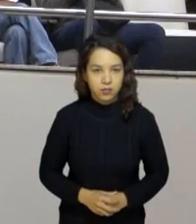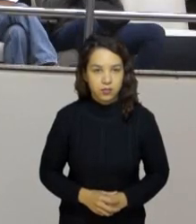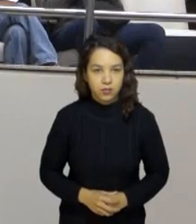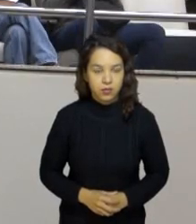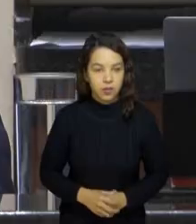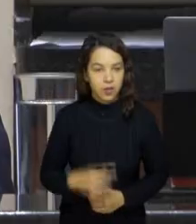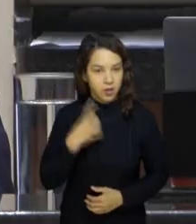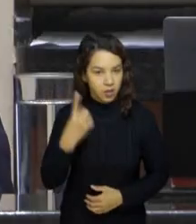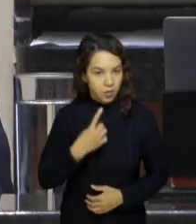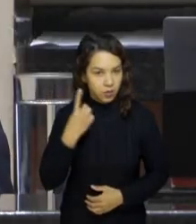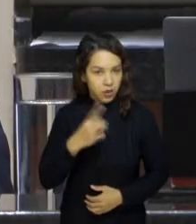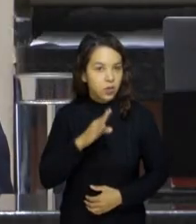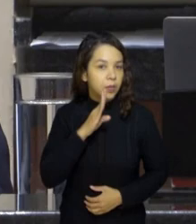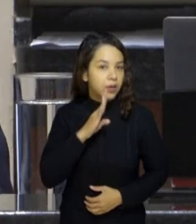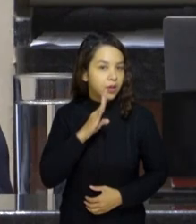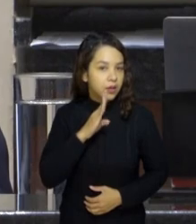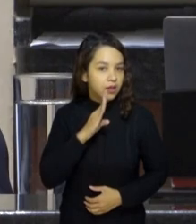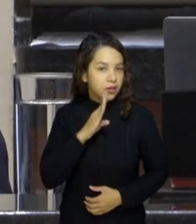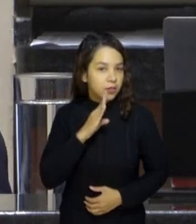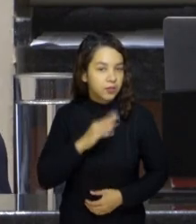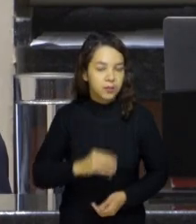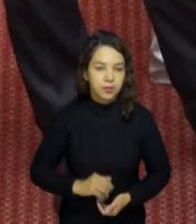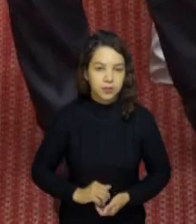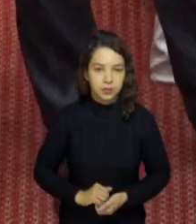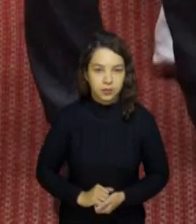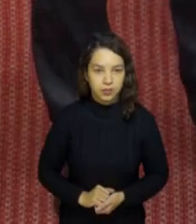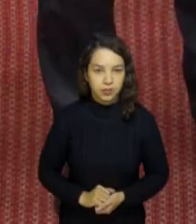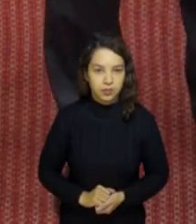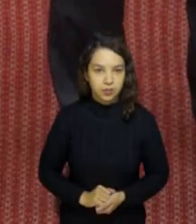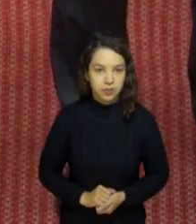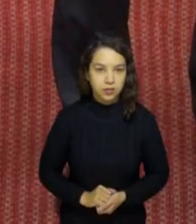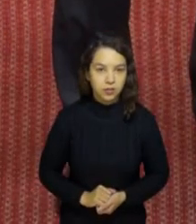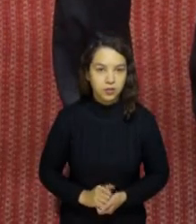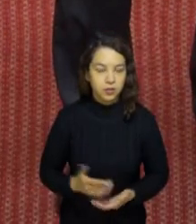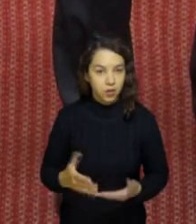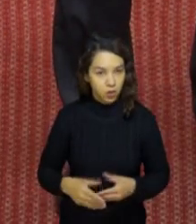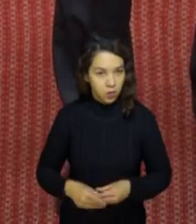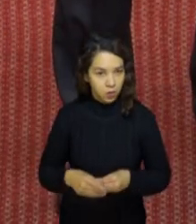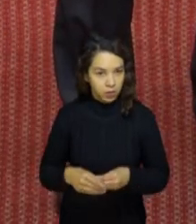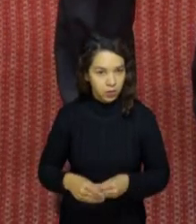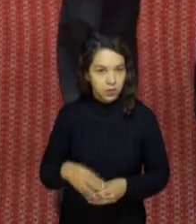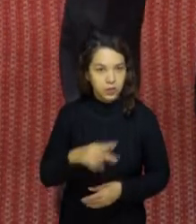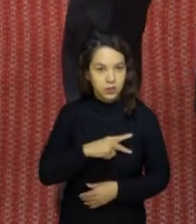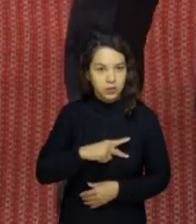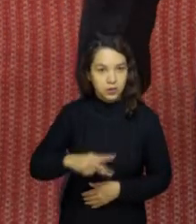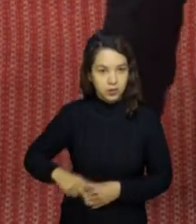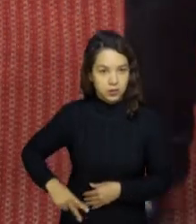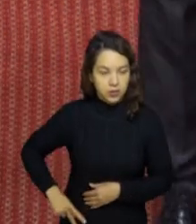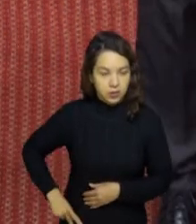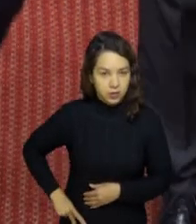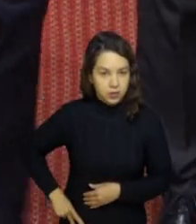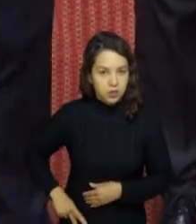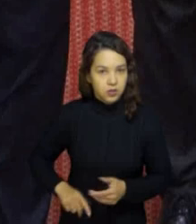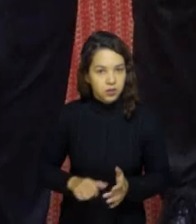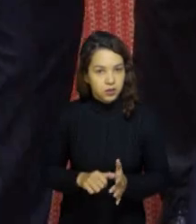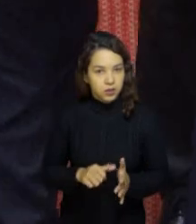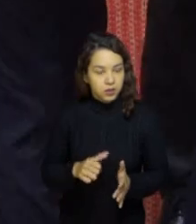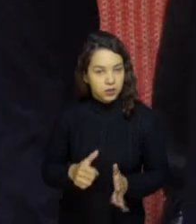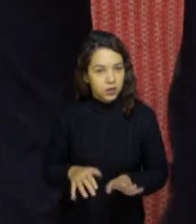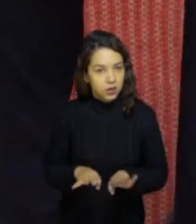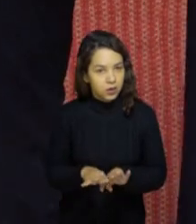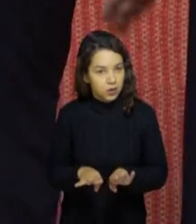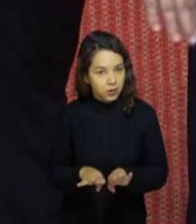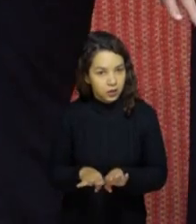Deputado Nilson Berlanda. Eu gostaria de cumprimentar o presidente, cumprimento também